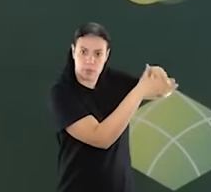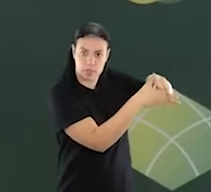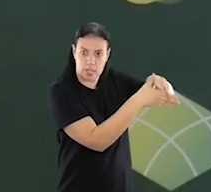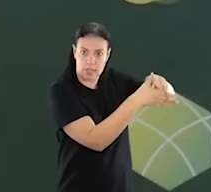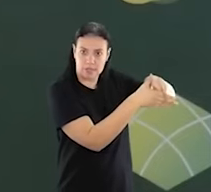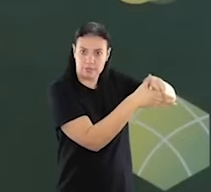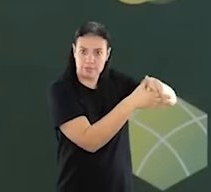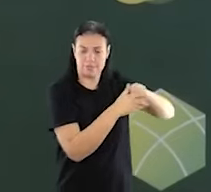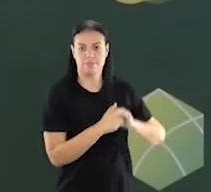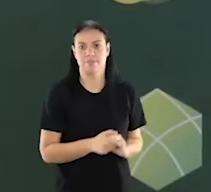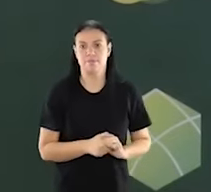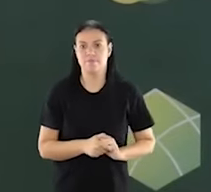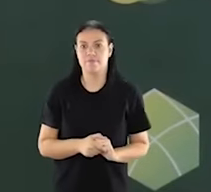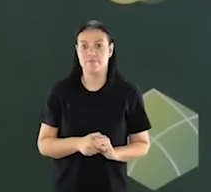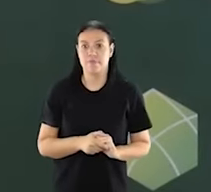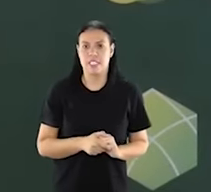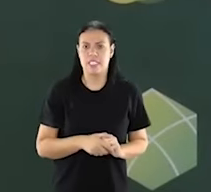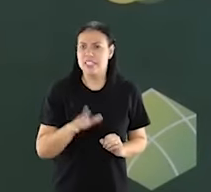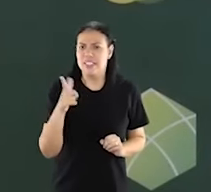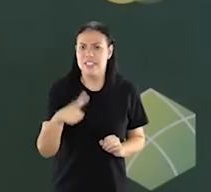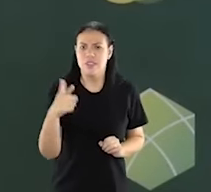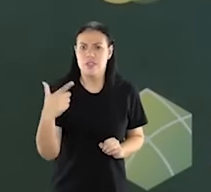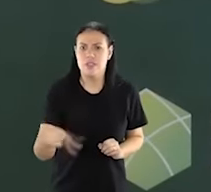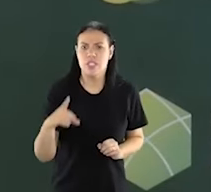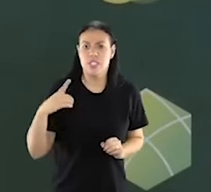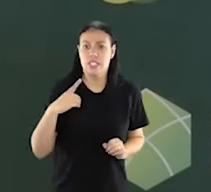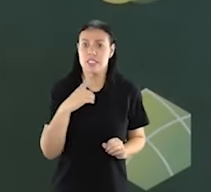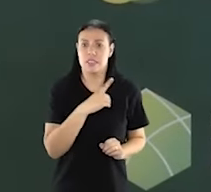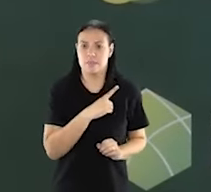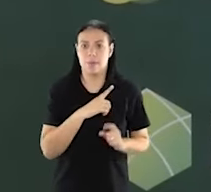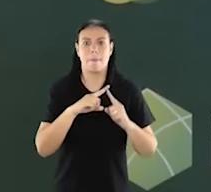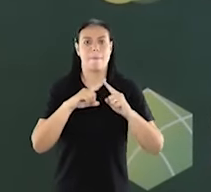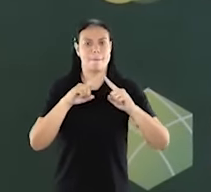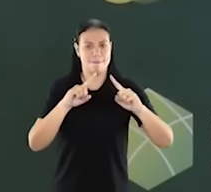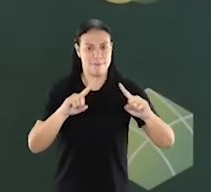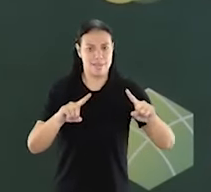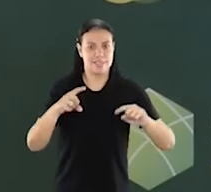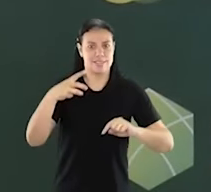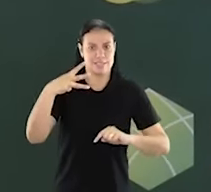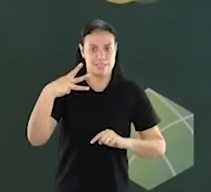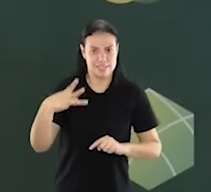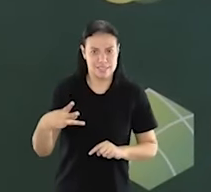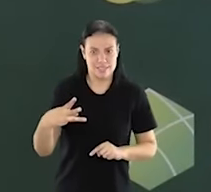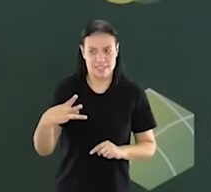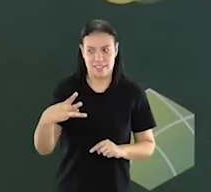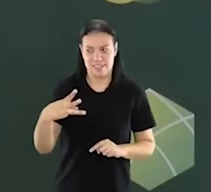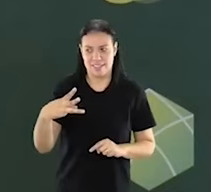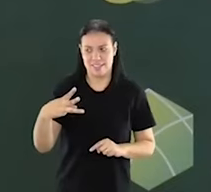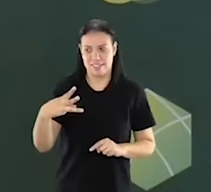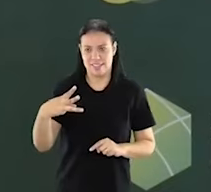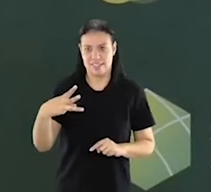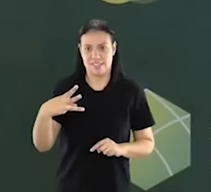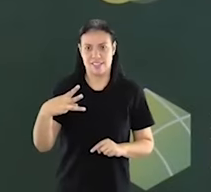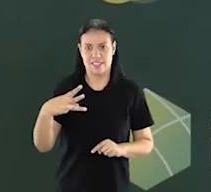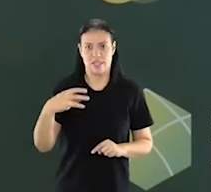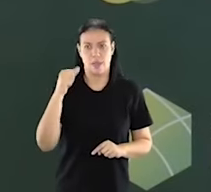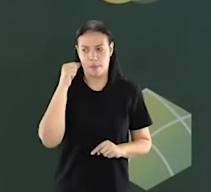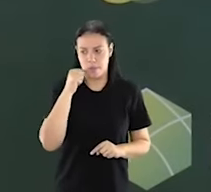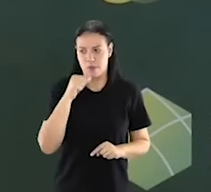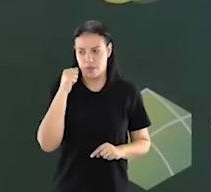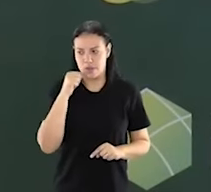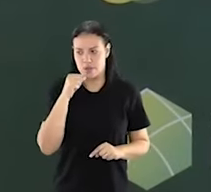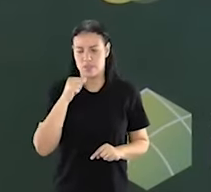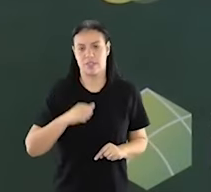Lucas 23, 54, 55. Essas mulheres estavam lá, vendo onde e